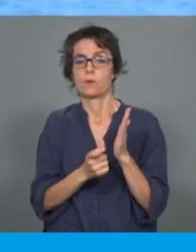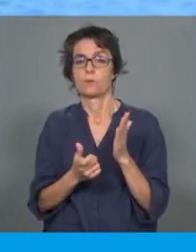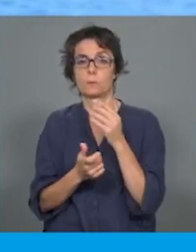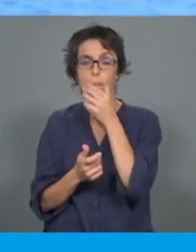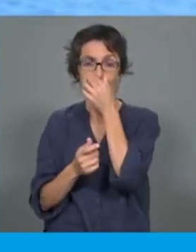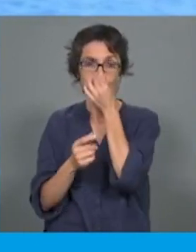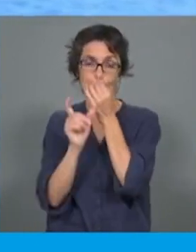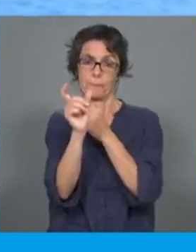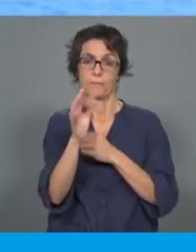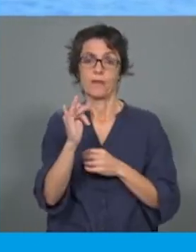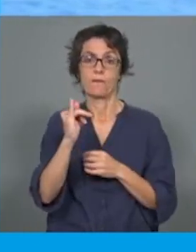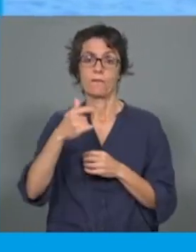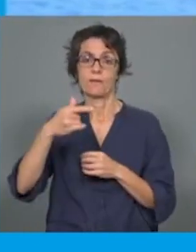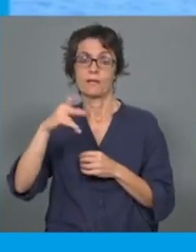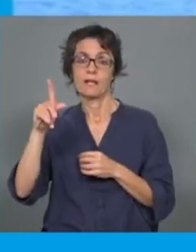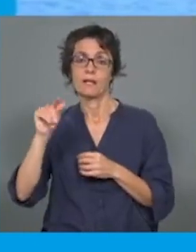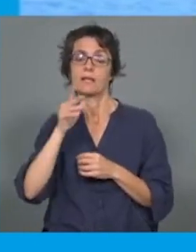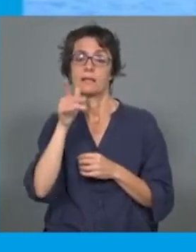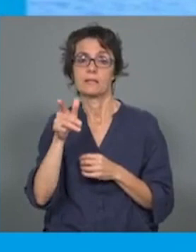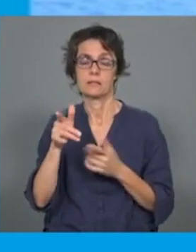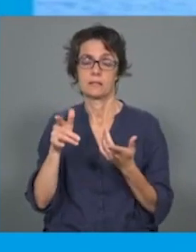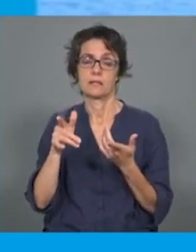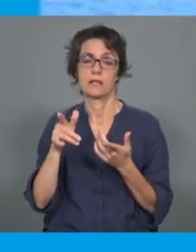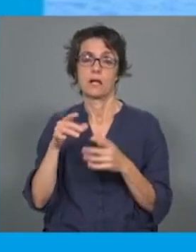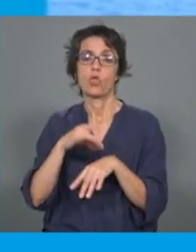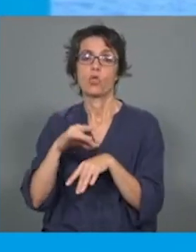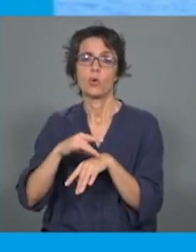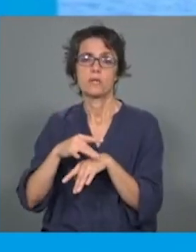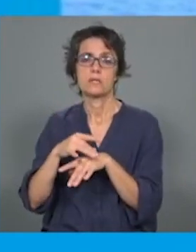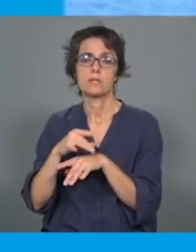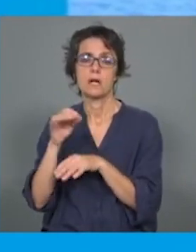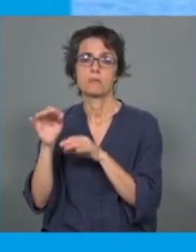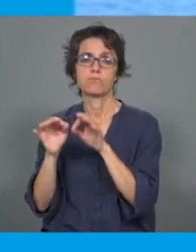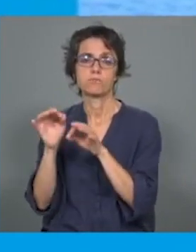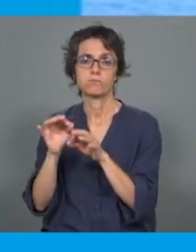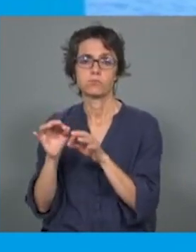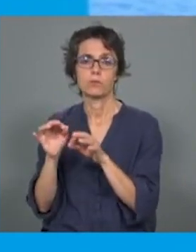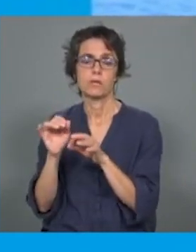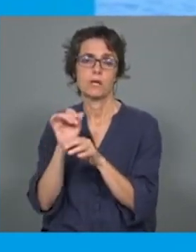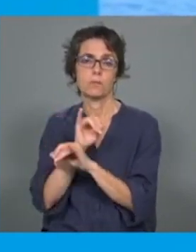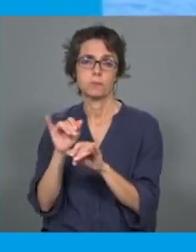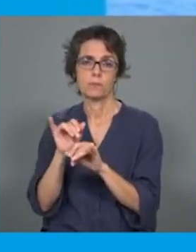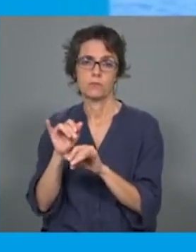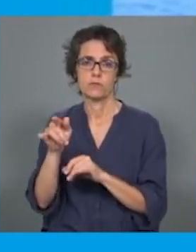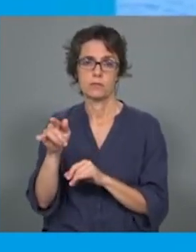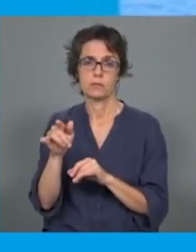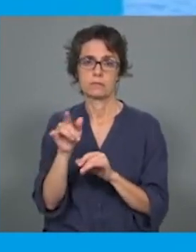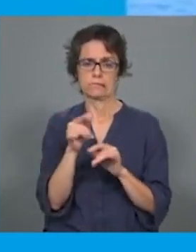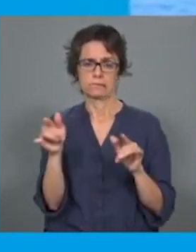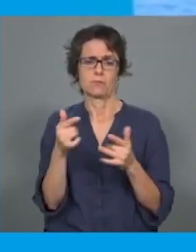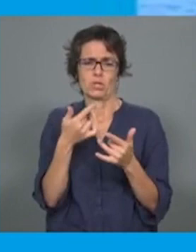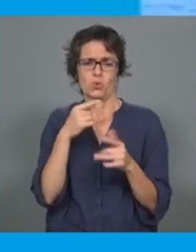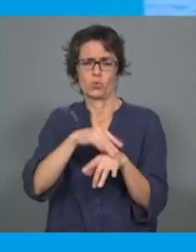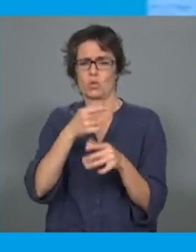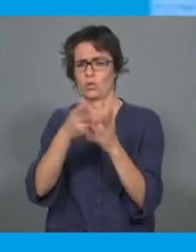fatal, colocou doenças incuráveis. E, portanto, doenças incuráveis são muitas. Não é? E penso que isto também era o